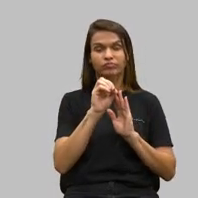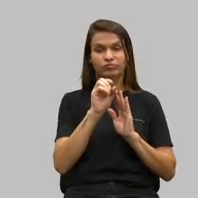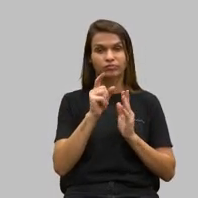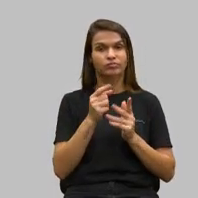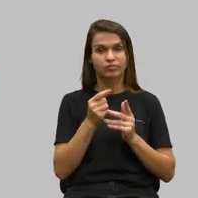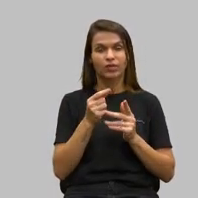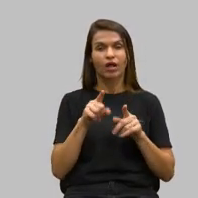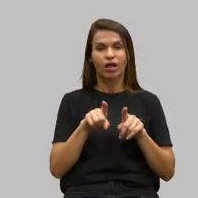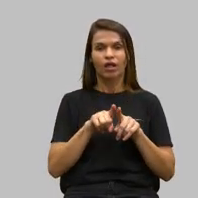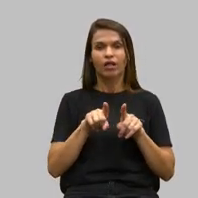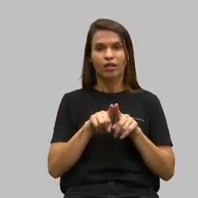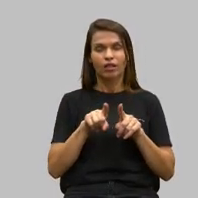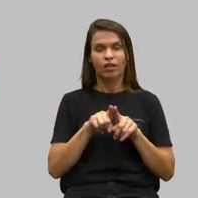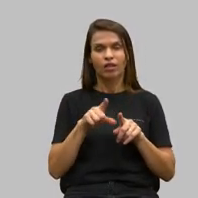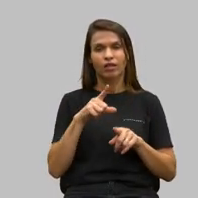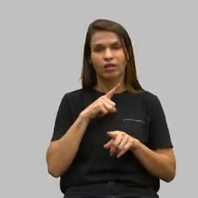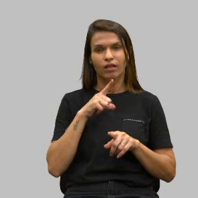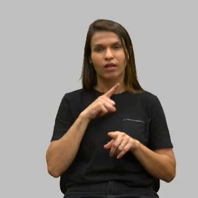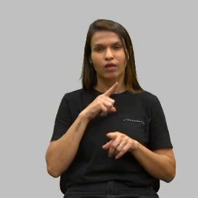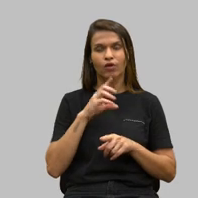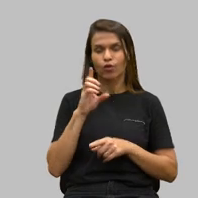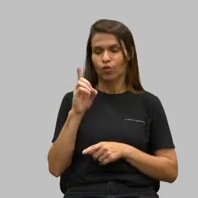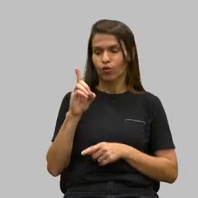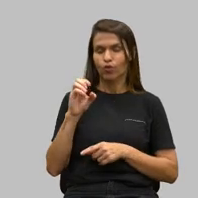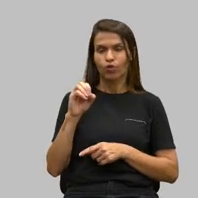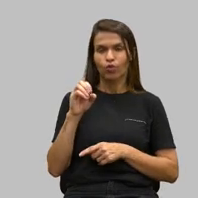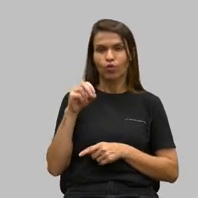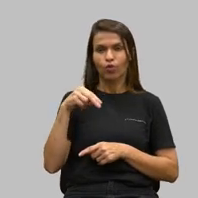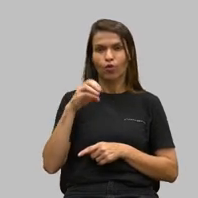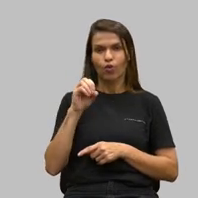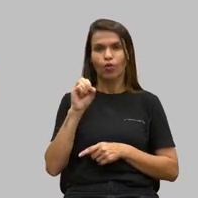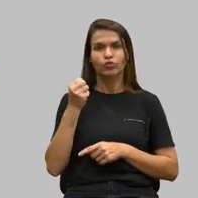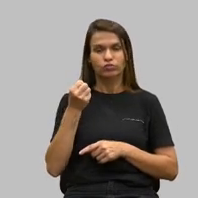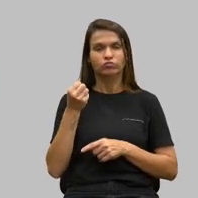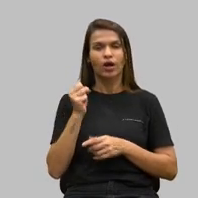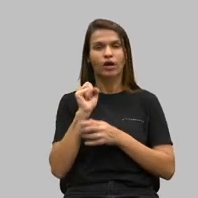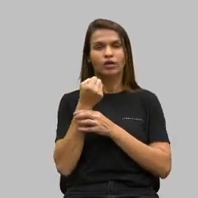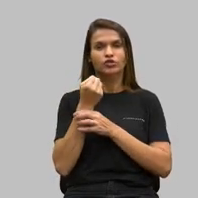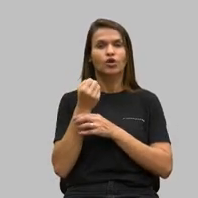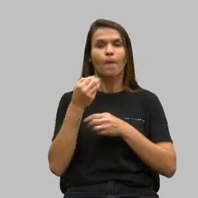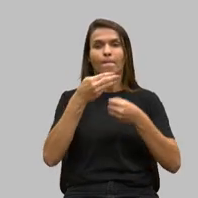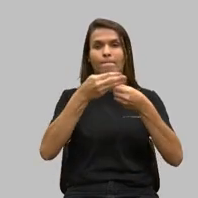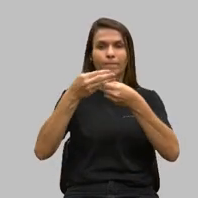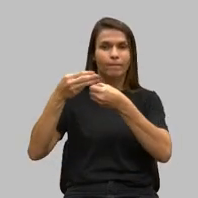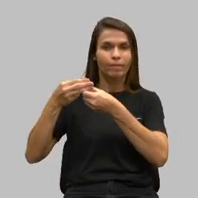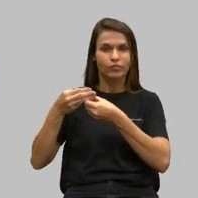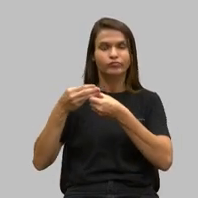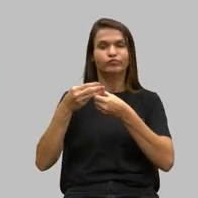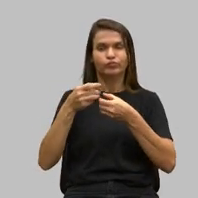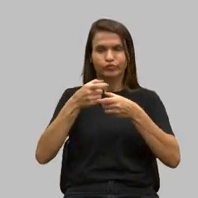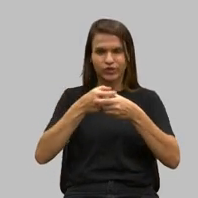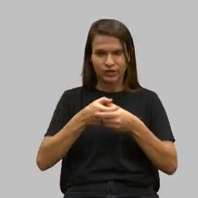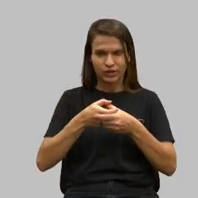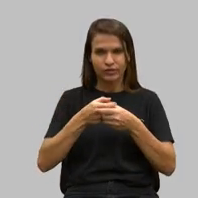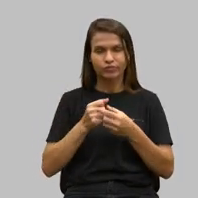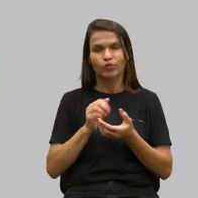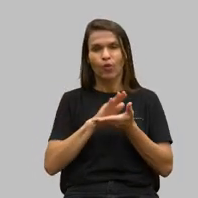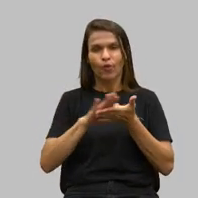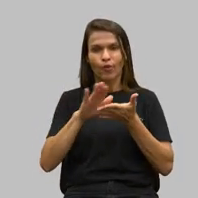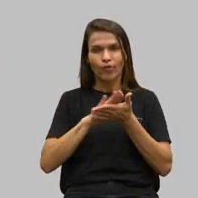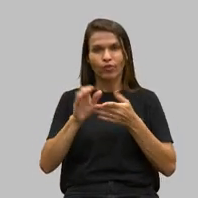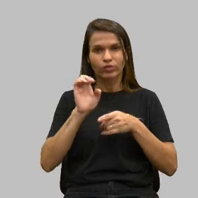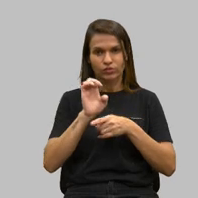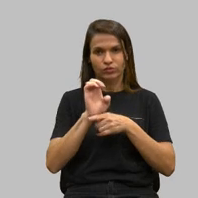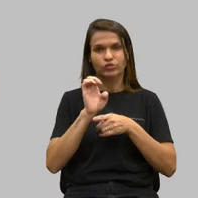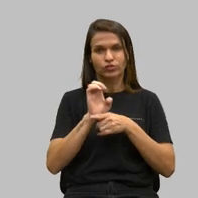E agora a gente paga o bônus para garantir acesso aos municípios pequenos. Então, o custeio nosso, que o Estado está